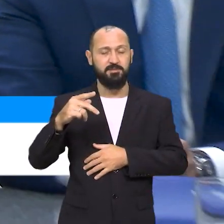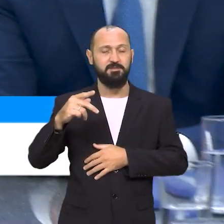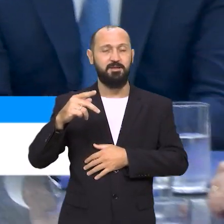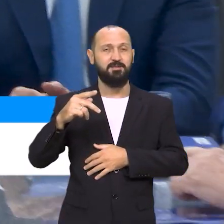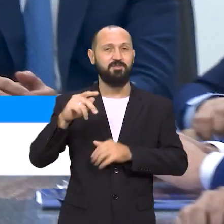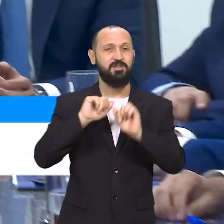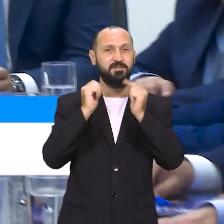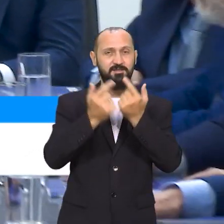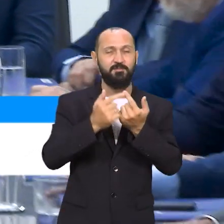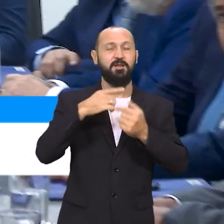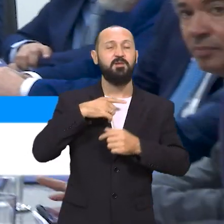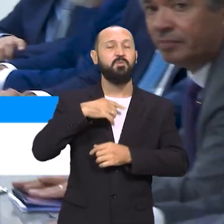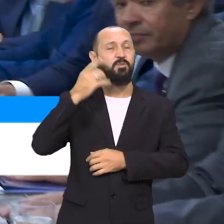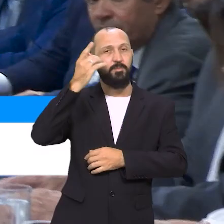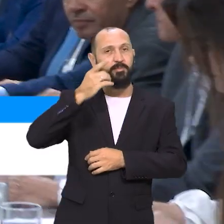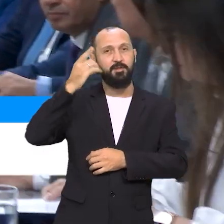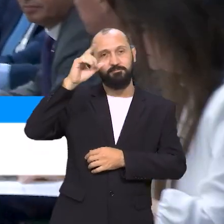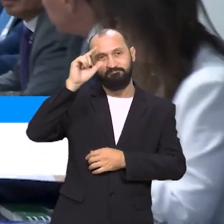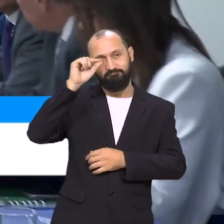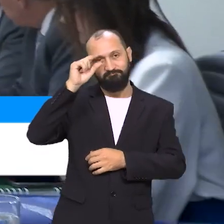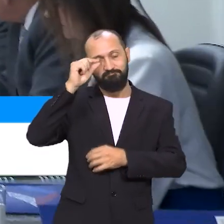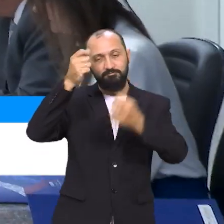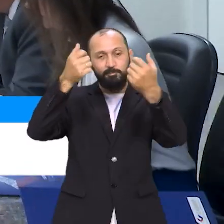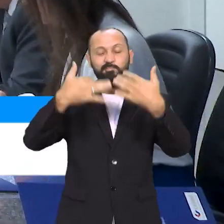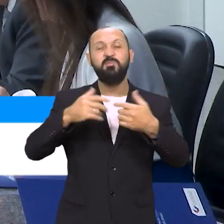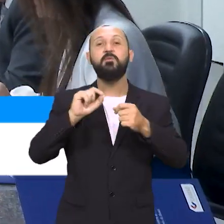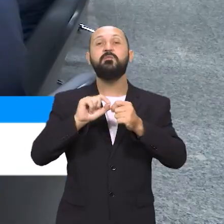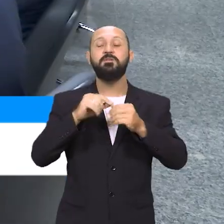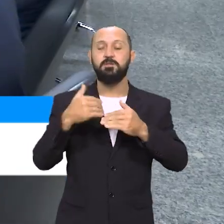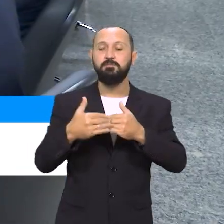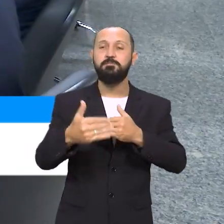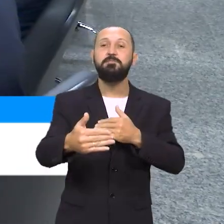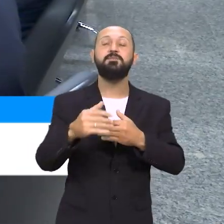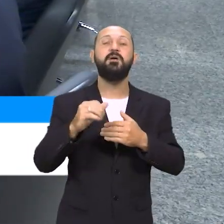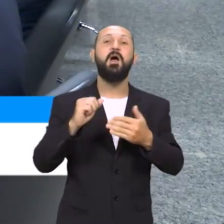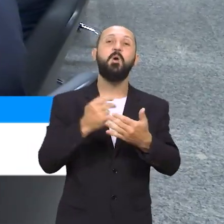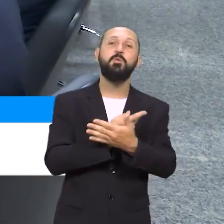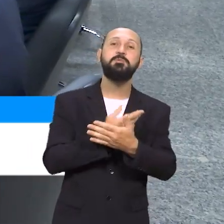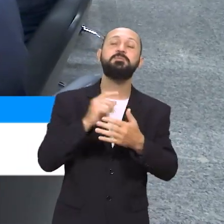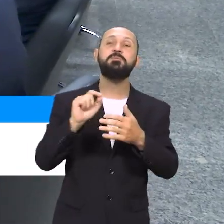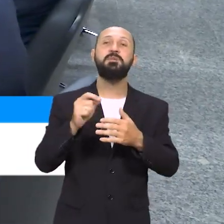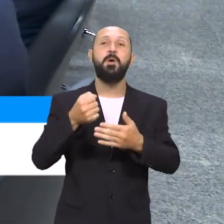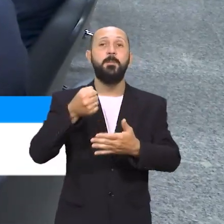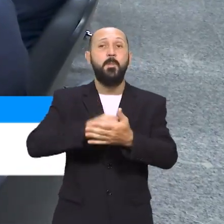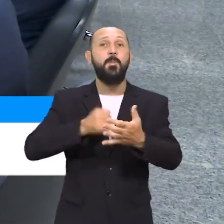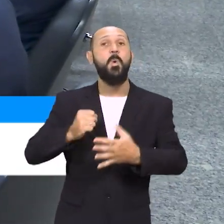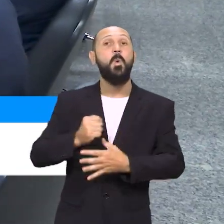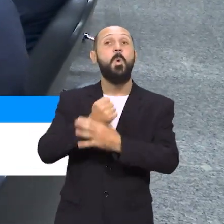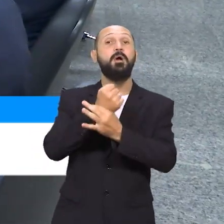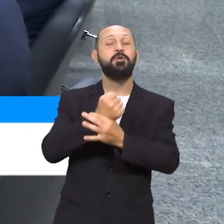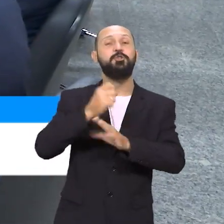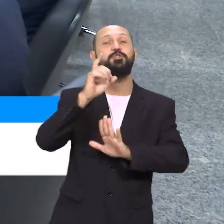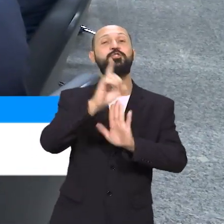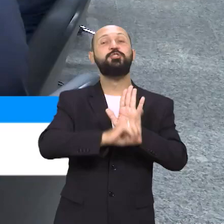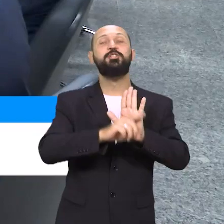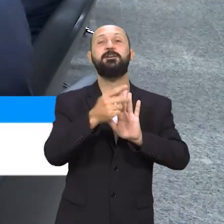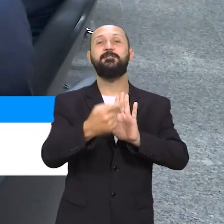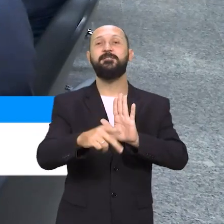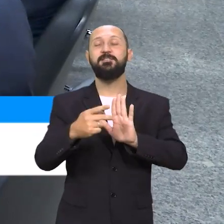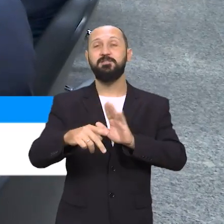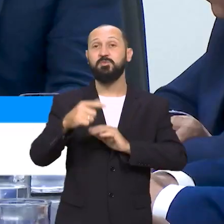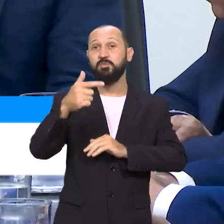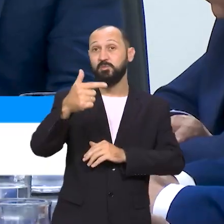presidente da Alemes, deputado Gerson Claro, informou quais serão os próximos passos para garantir